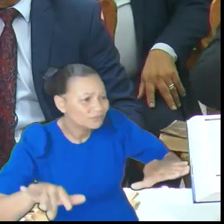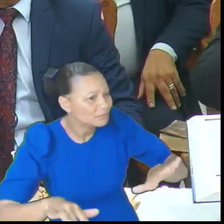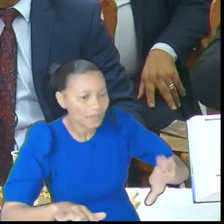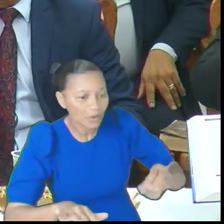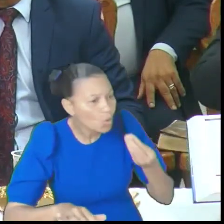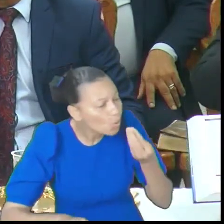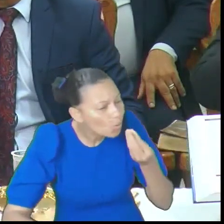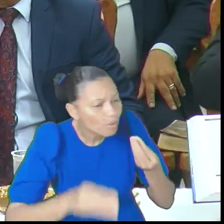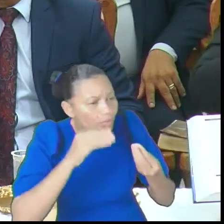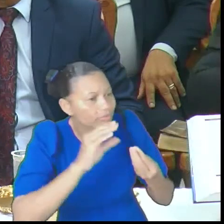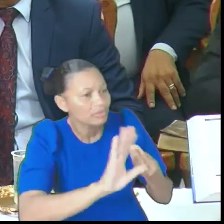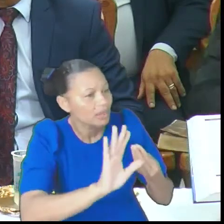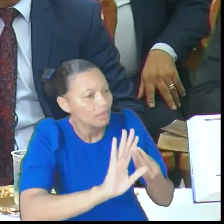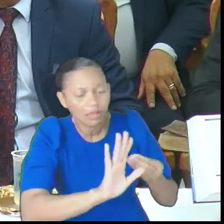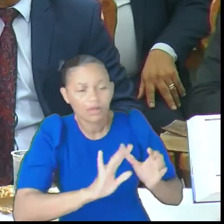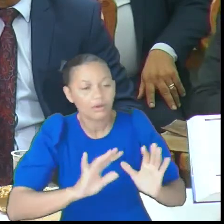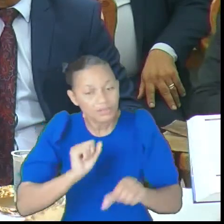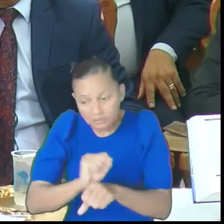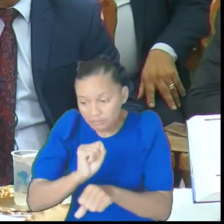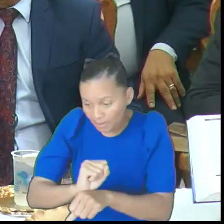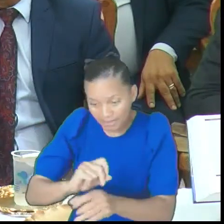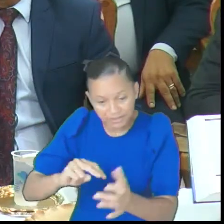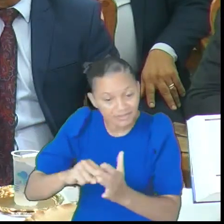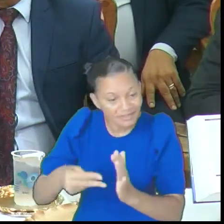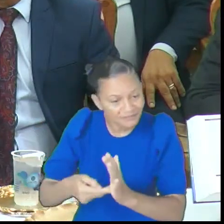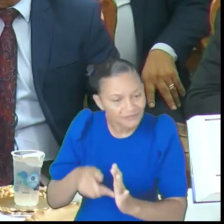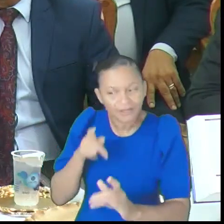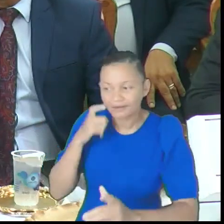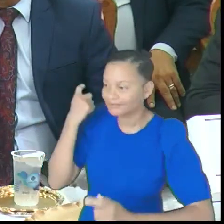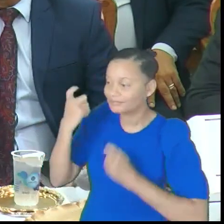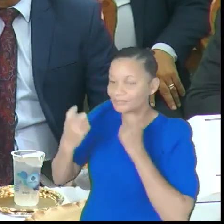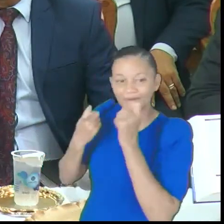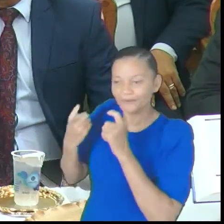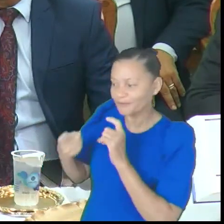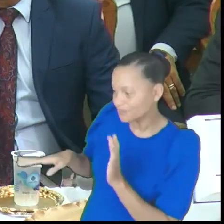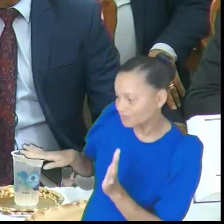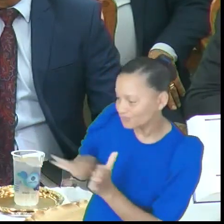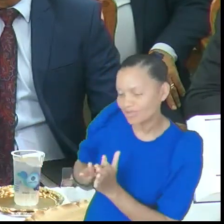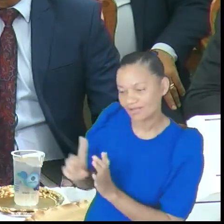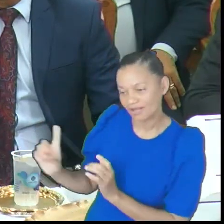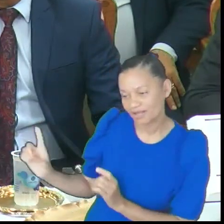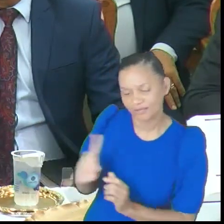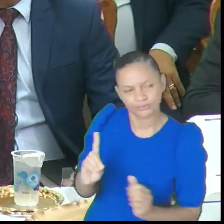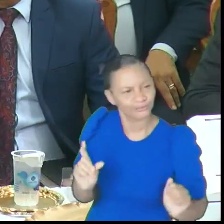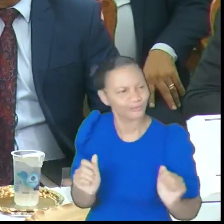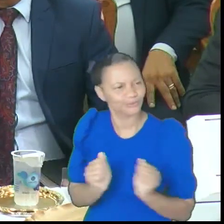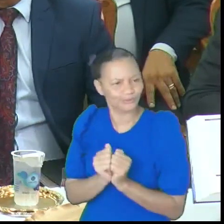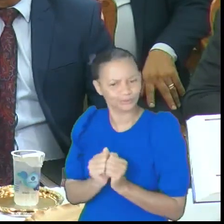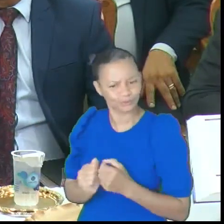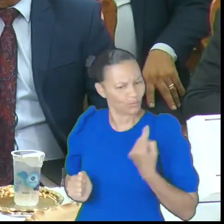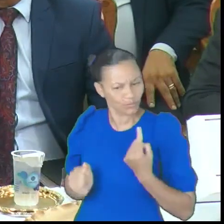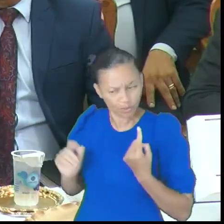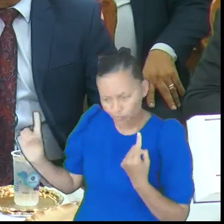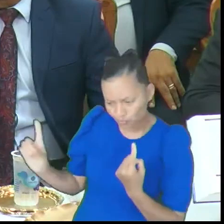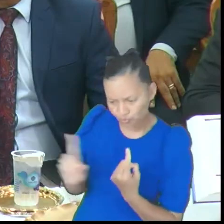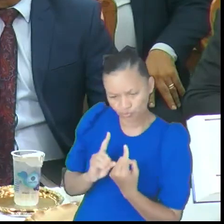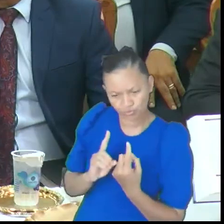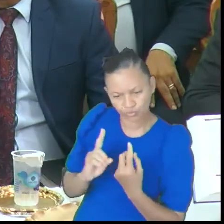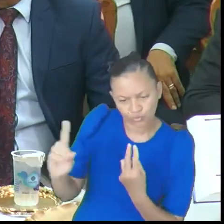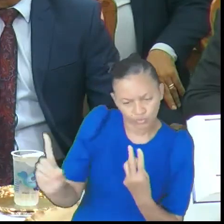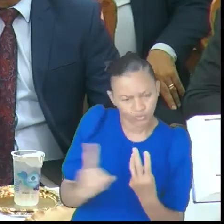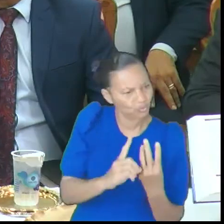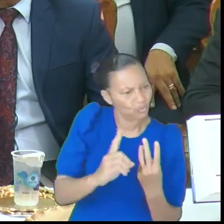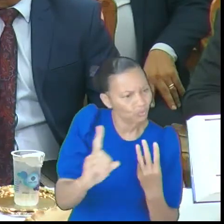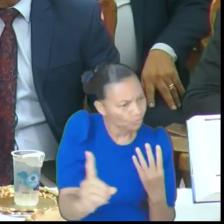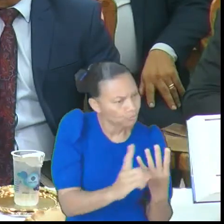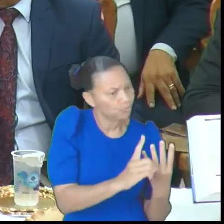Se importe com quem também vai participar da ceia do Senhor com você. Se importe com